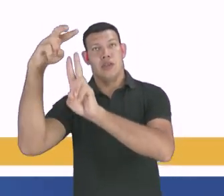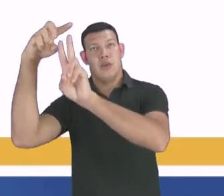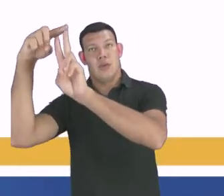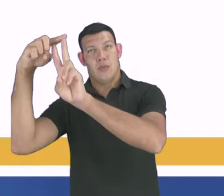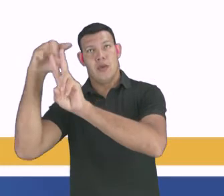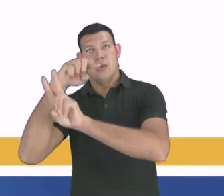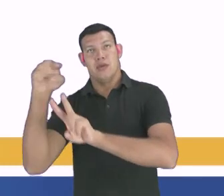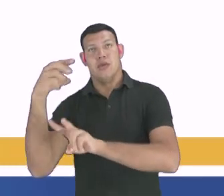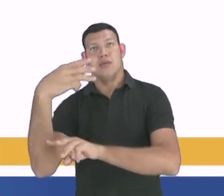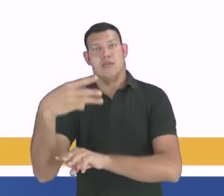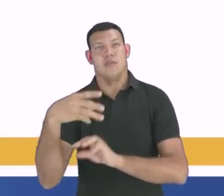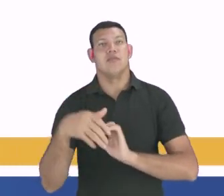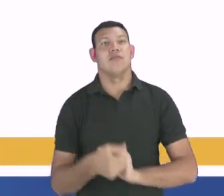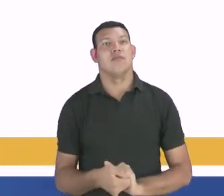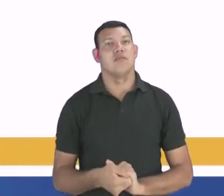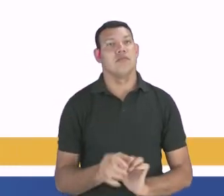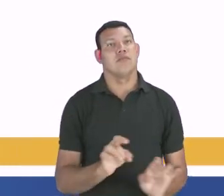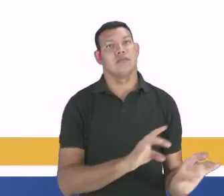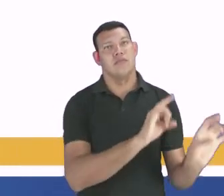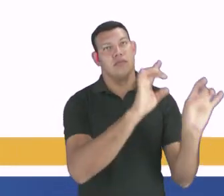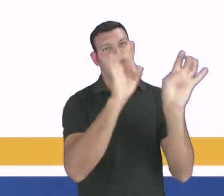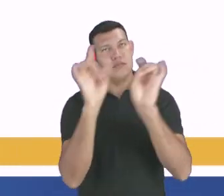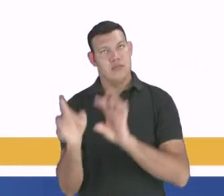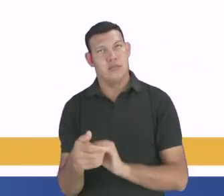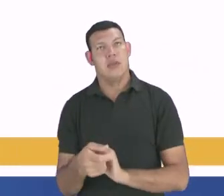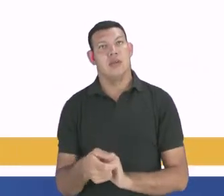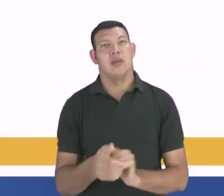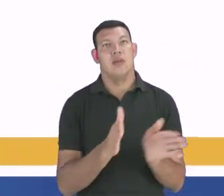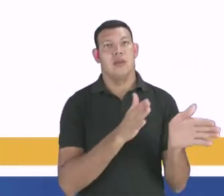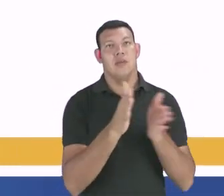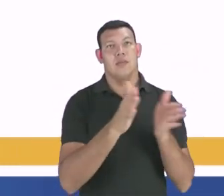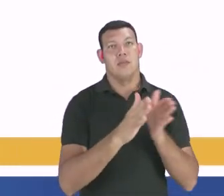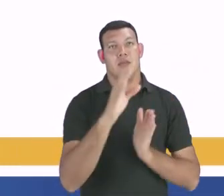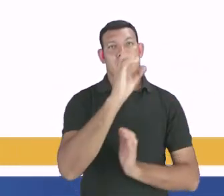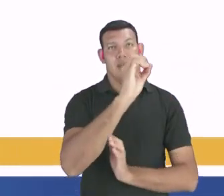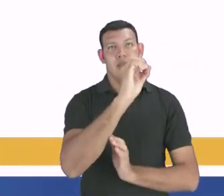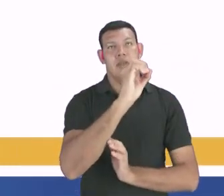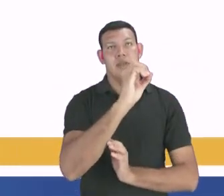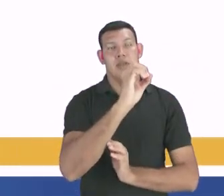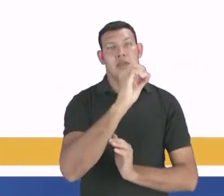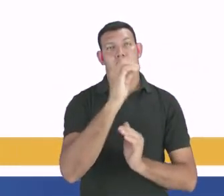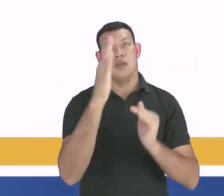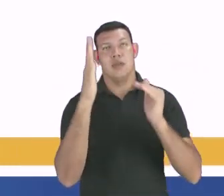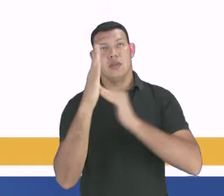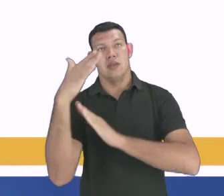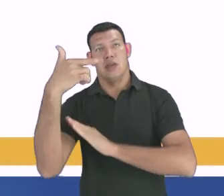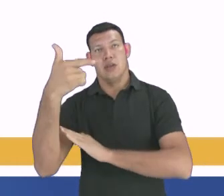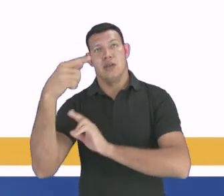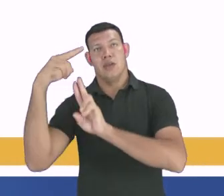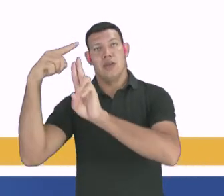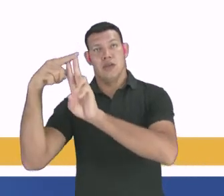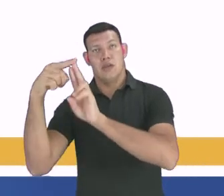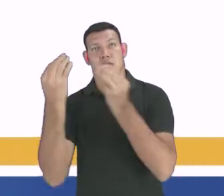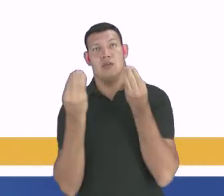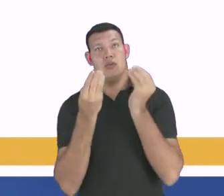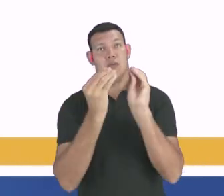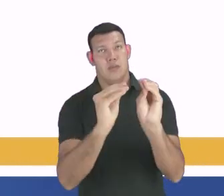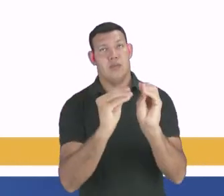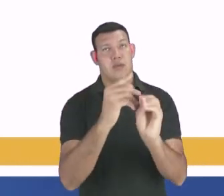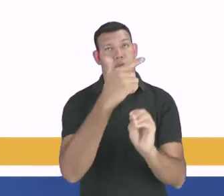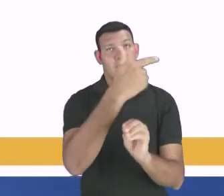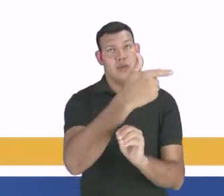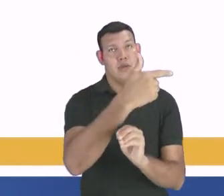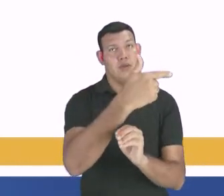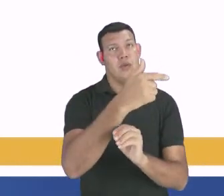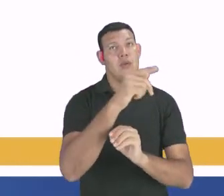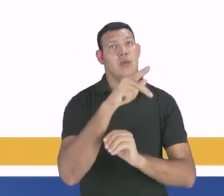solução particular do intervalo que nós vamos ter entre 0 e 2π. E aí nós vamos sempre acrescentar o